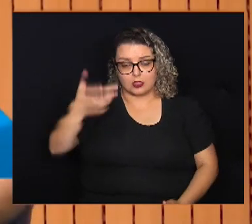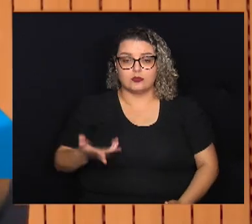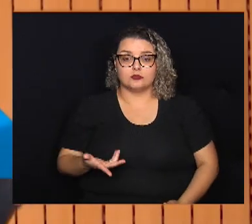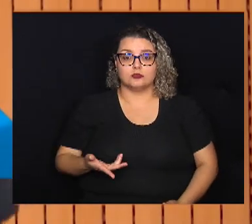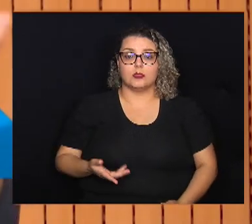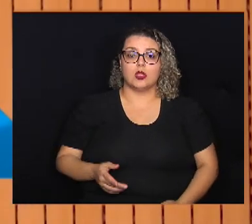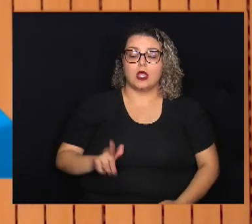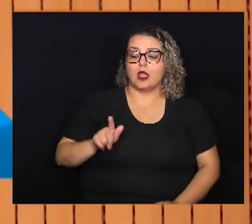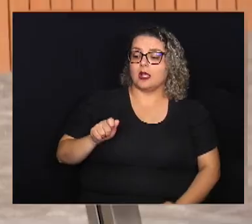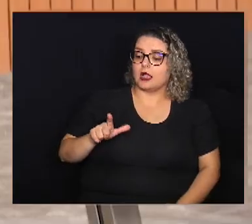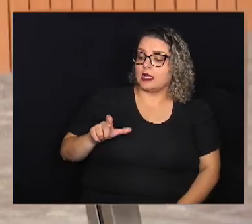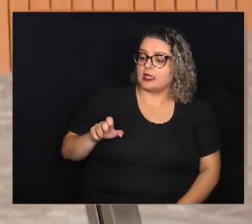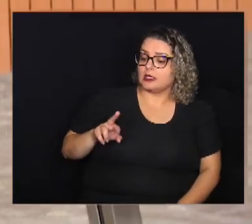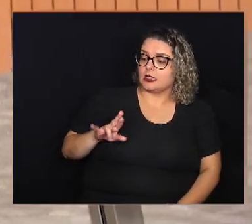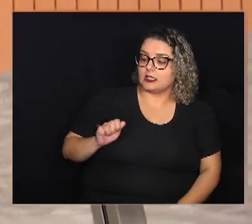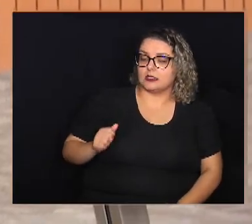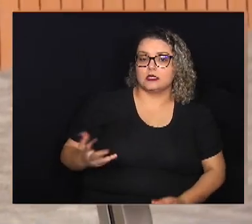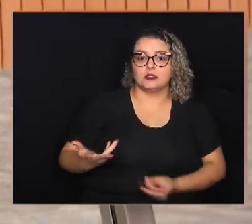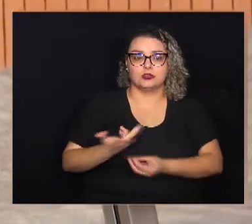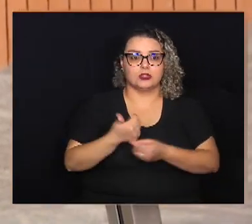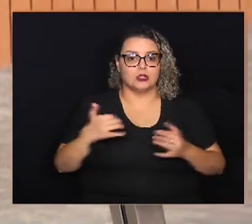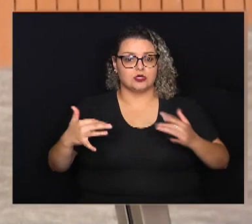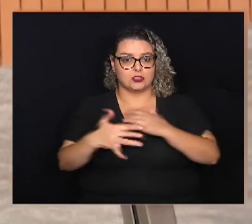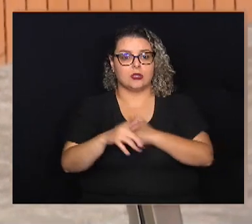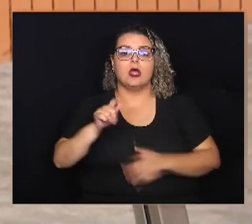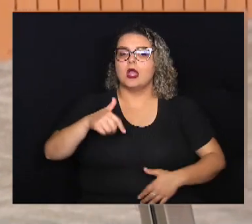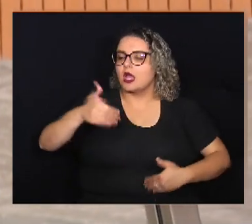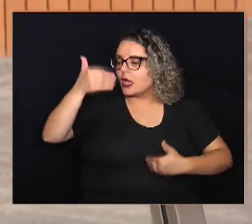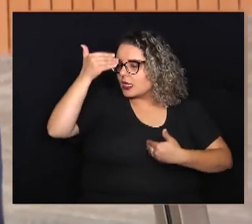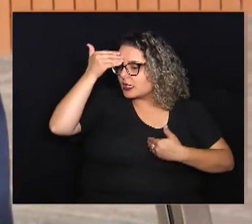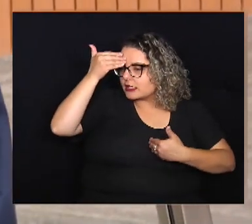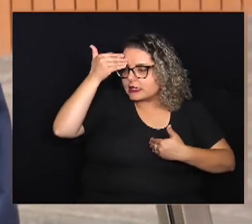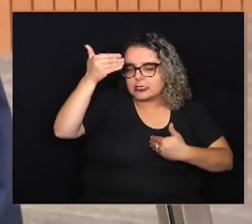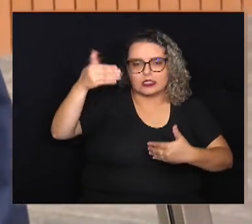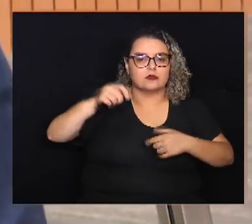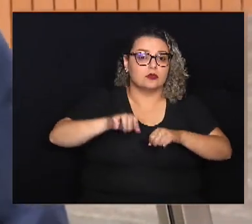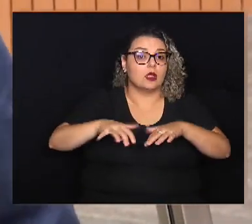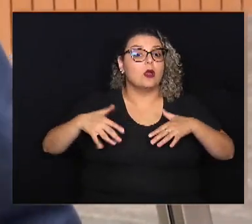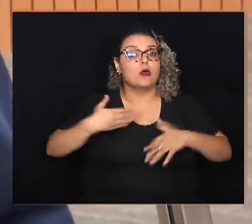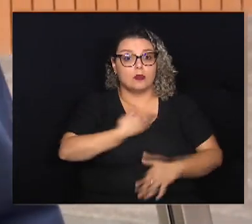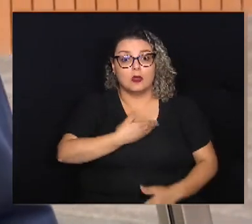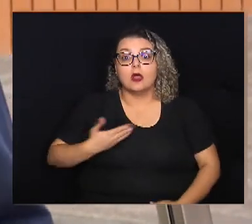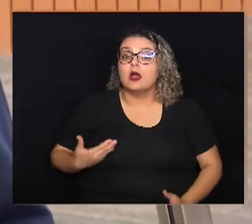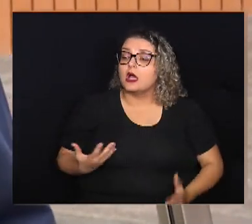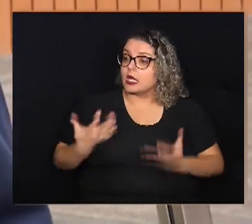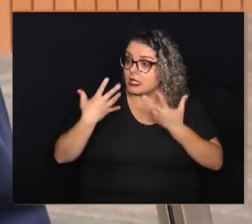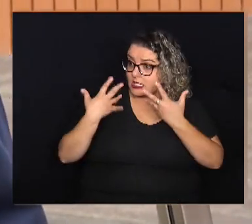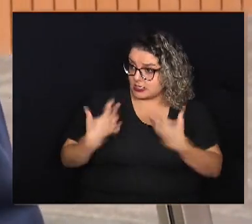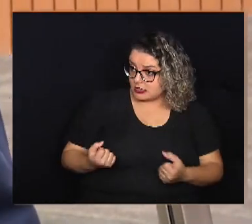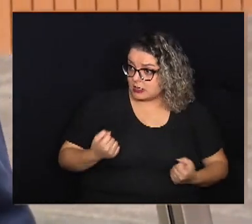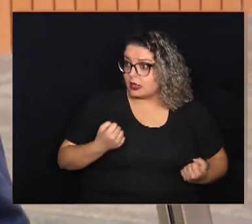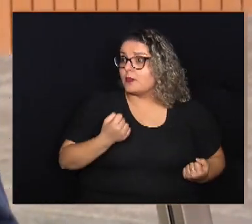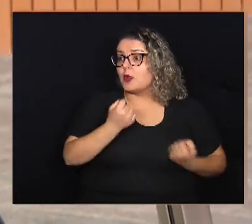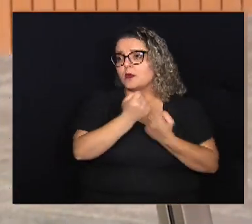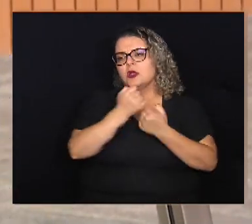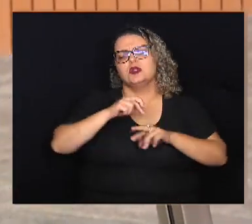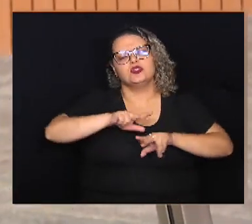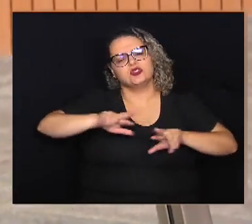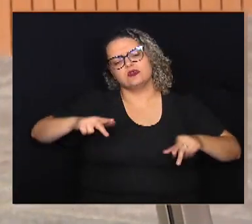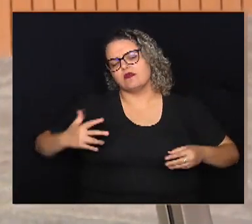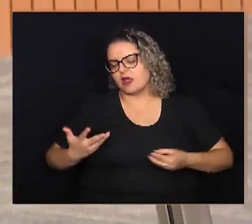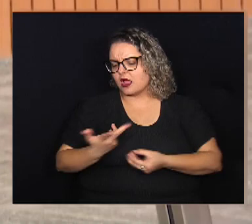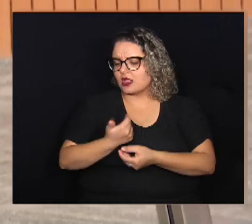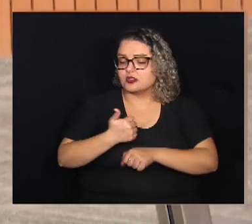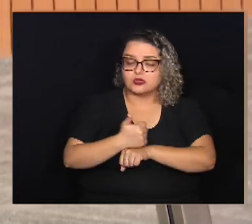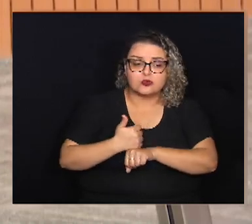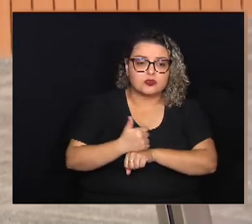galeria de arte urbana não é muito gratificante fazer uma audiência pública receber um apoio de vários artistas